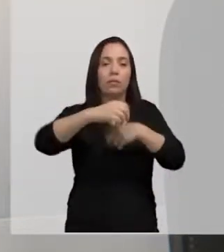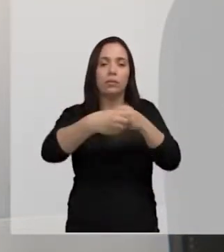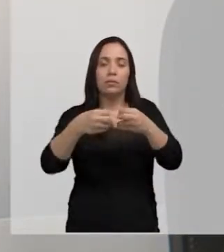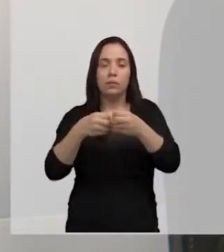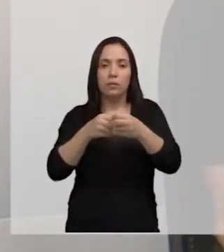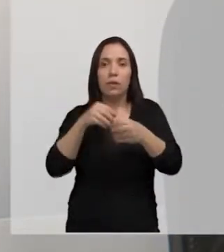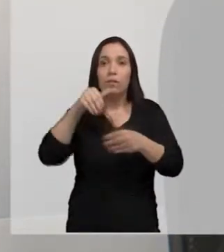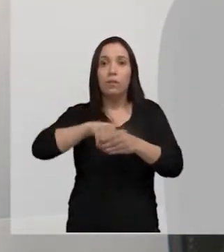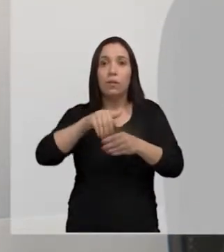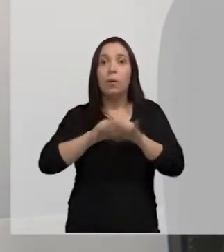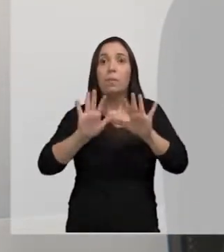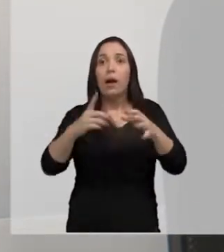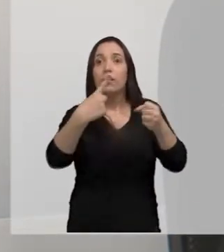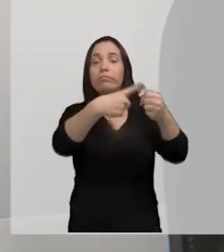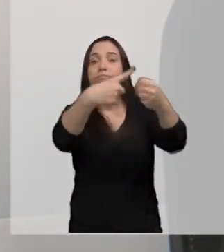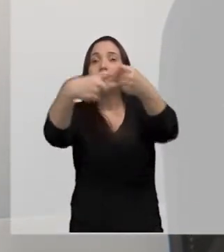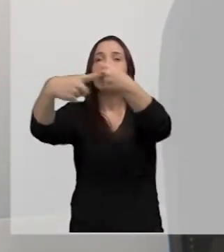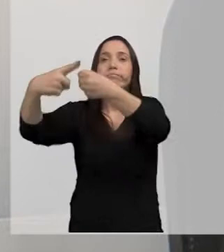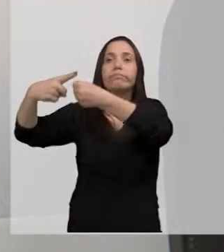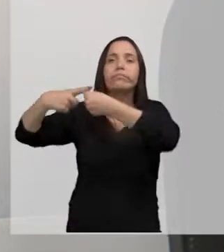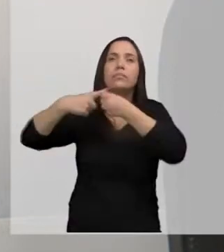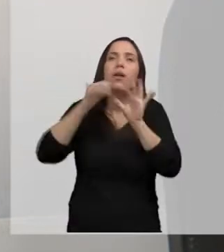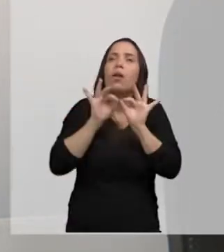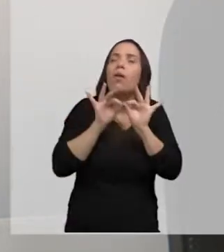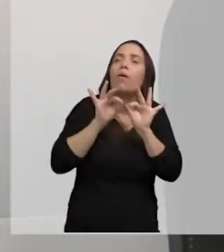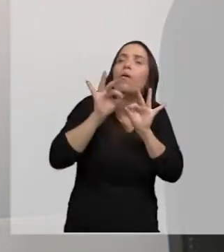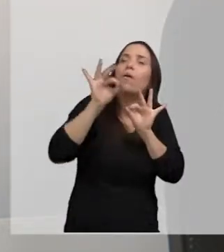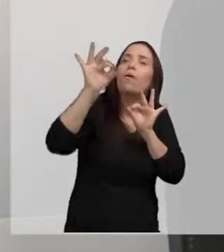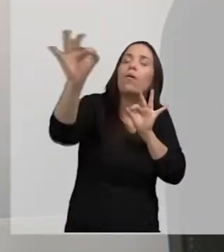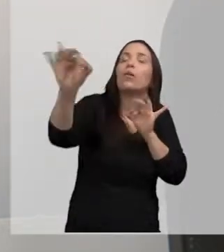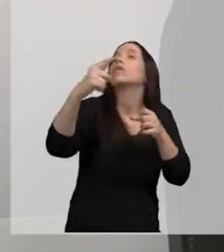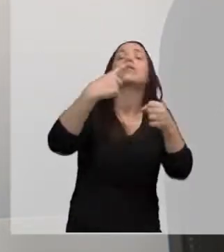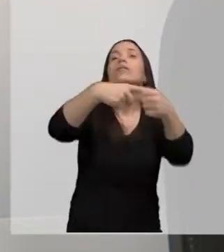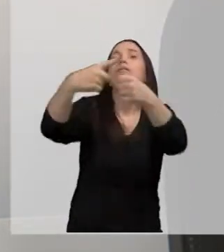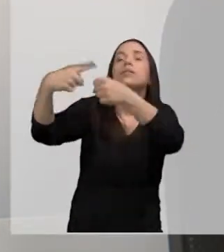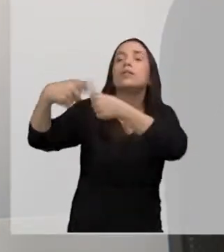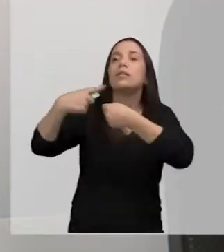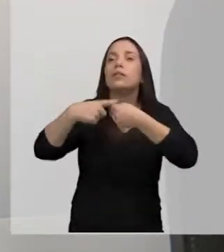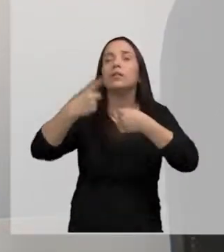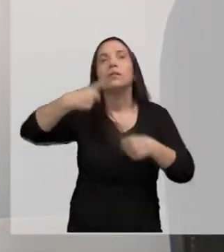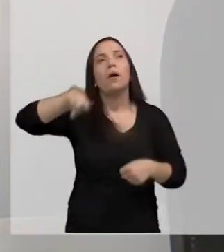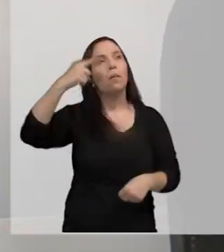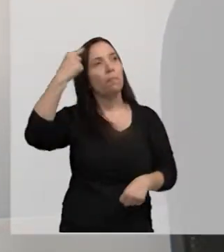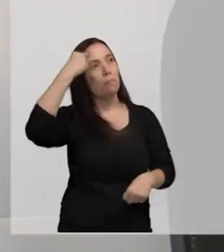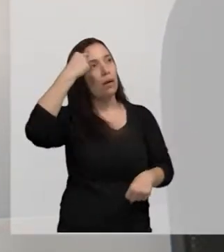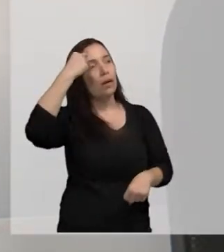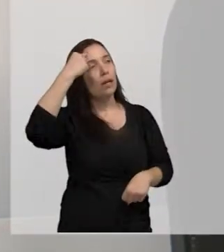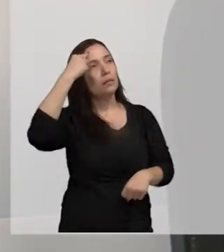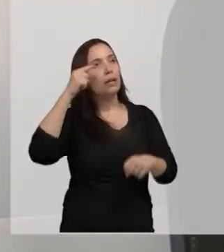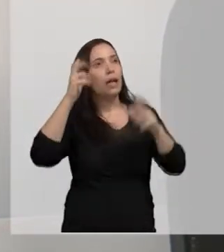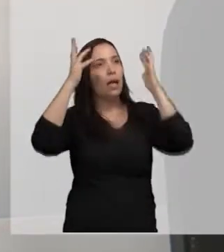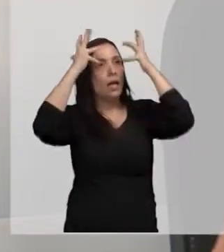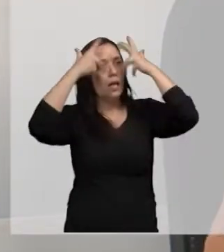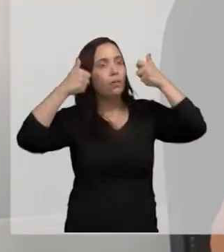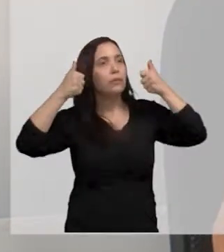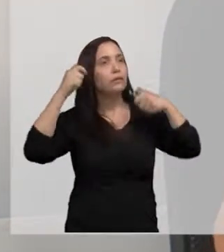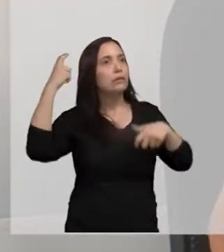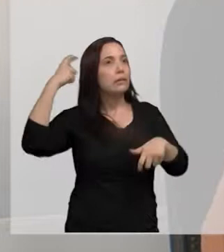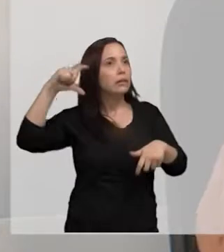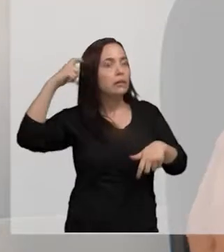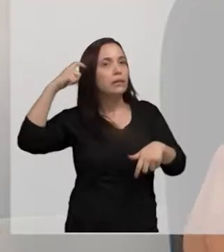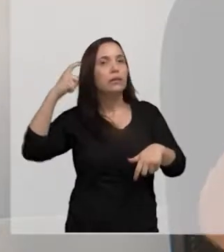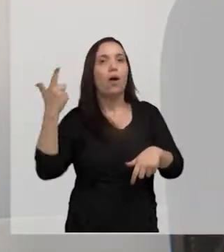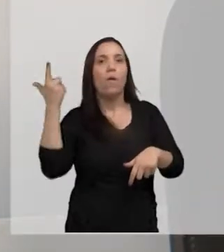metropolitanas. No interior, lá nos grotões, onde a gente imaginava que Eunício e Cid iam